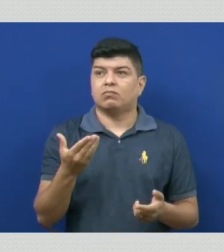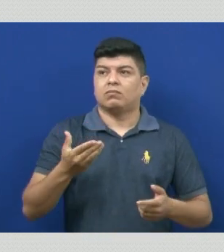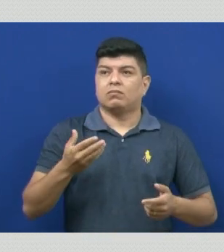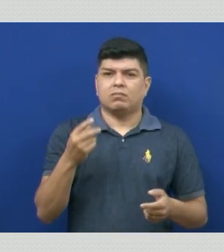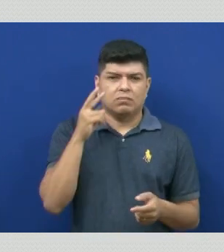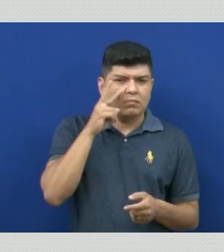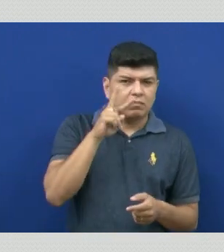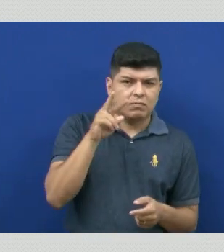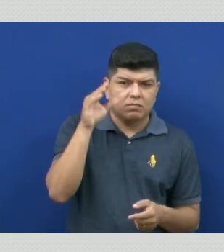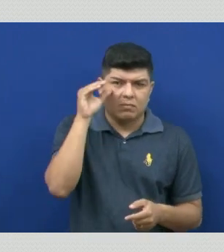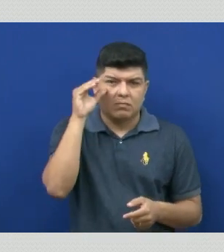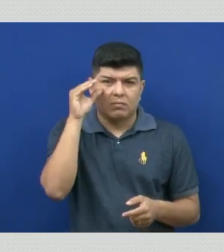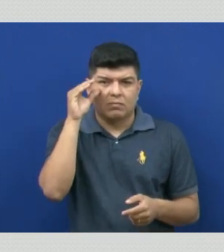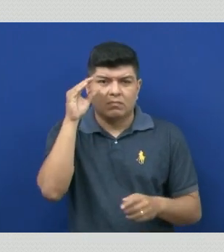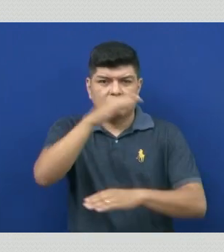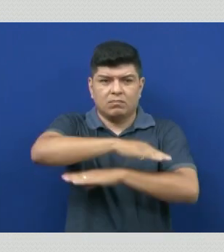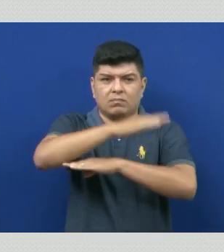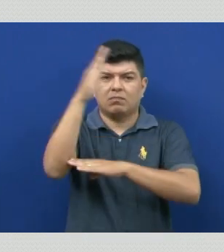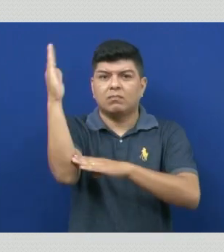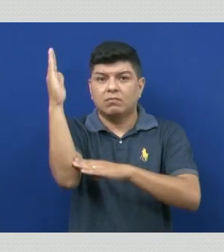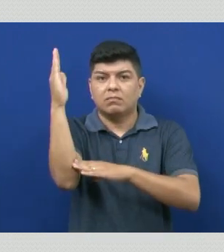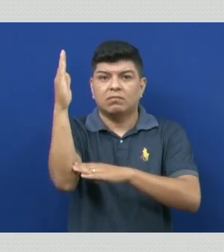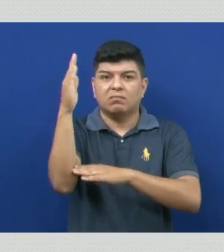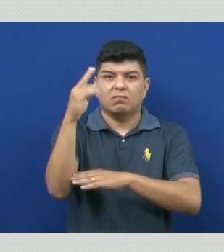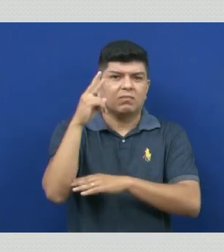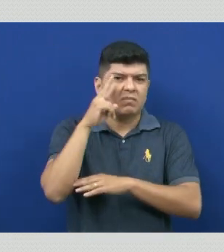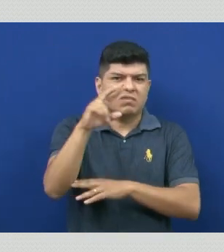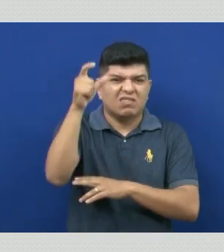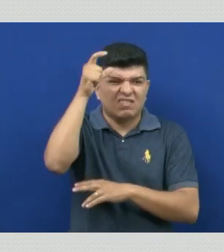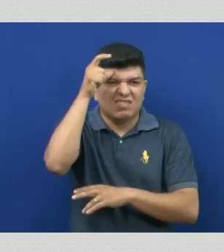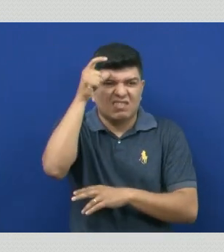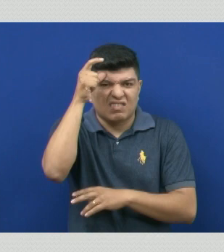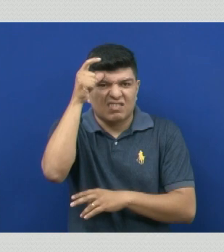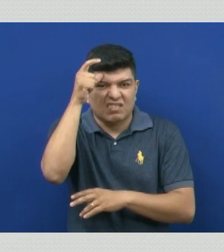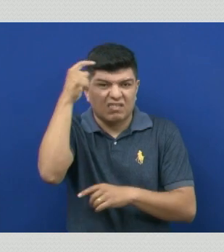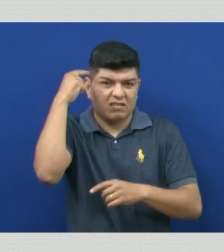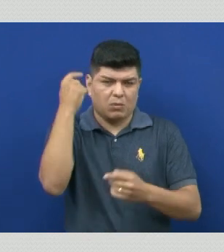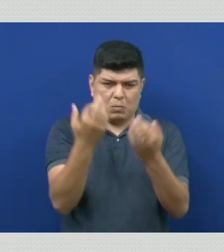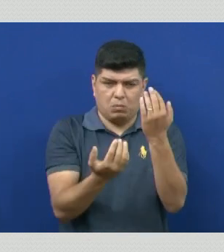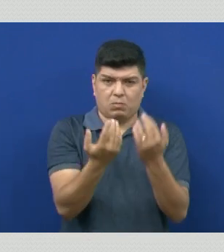pela janela e não vos vi, mas vi o diabo com a cabeça flamejante.